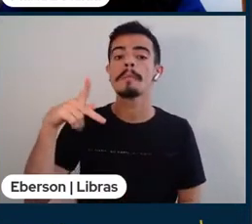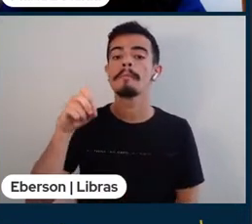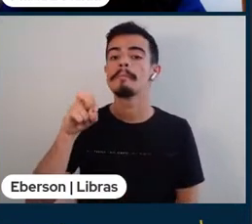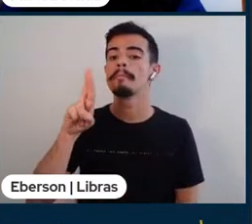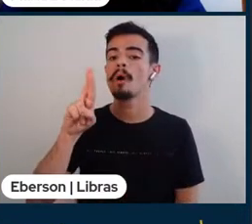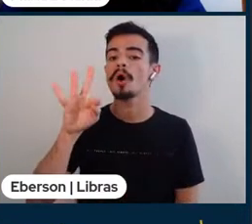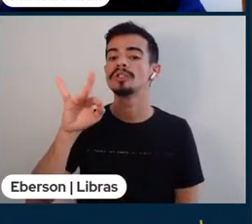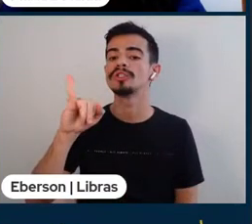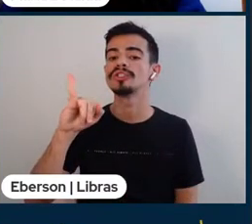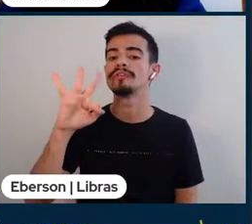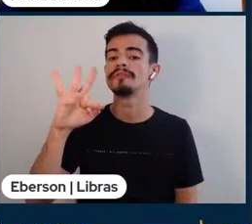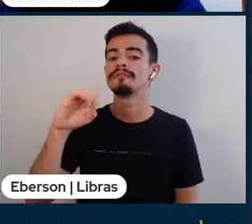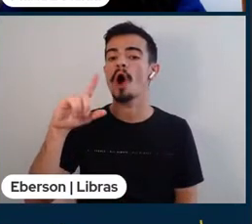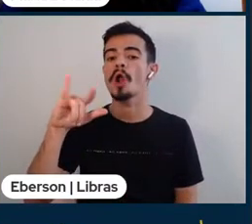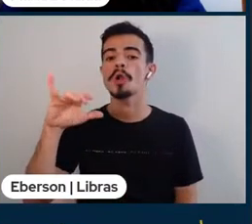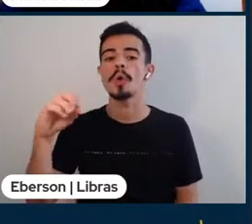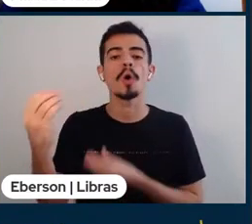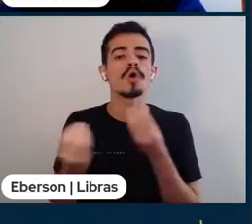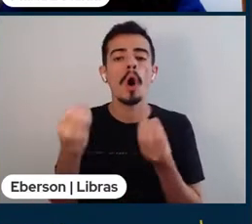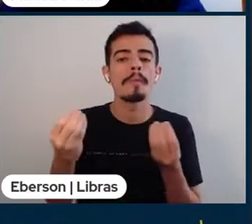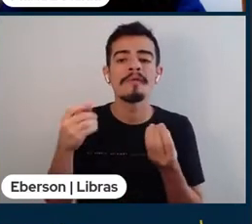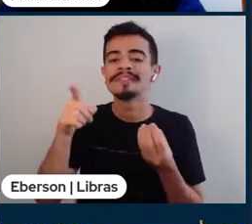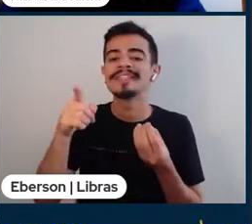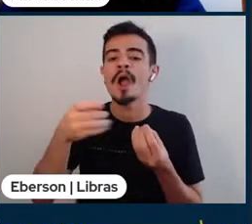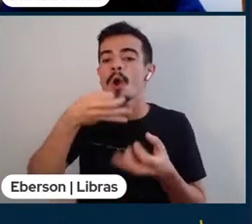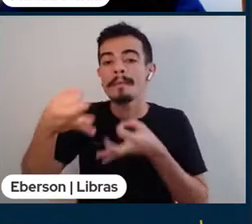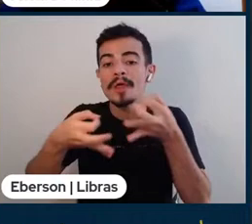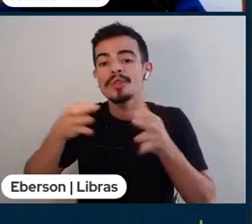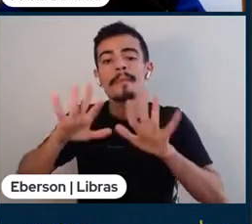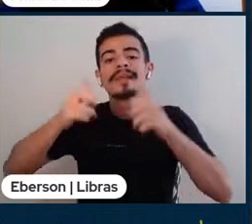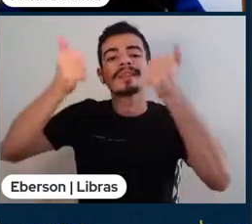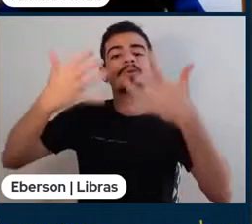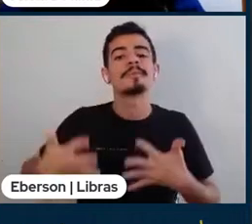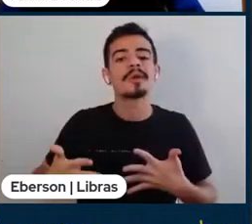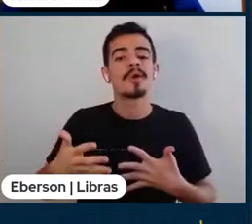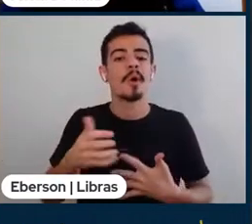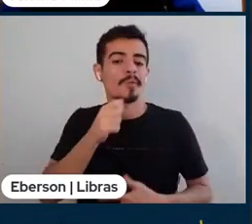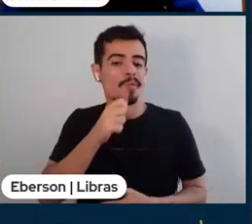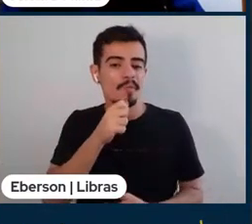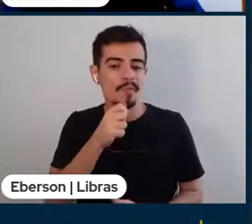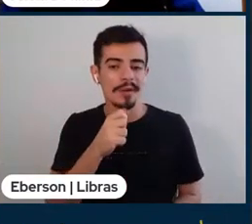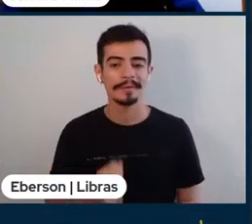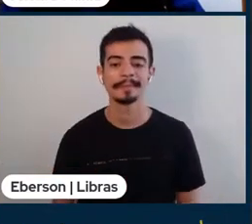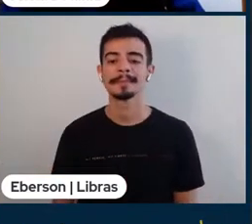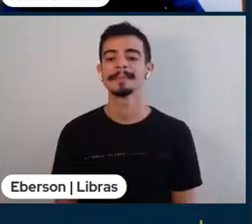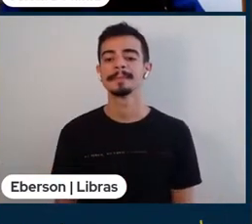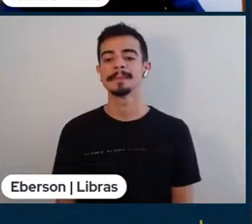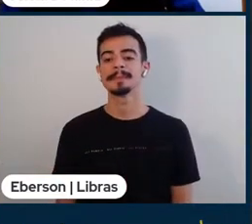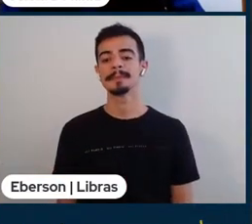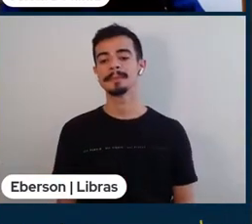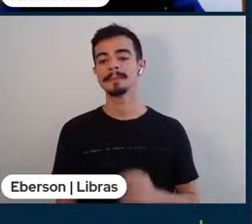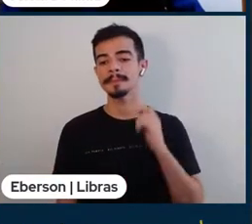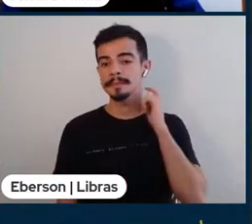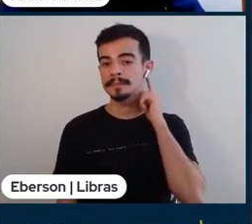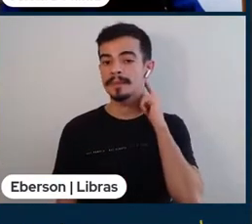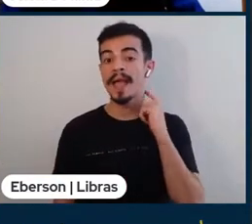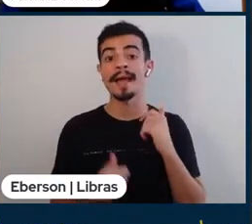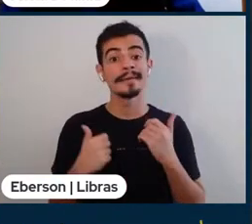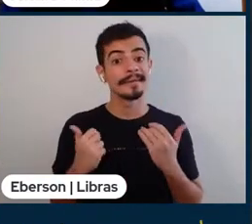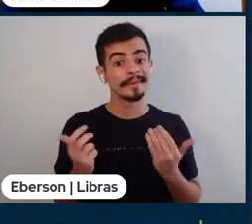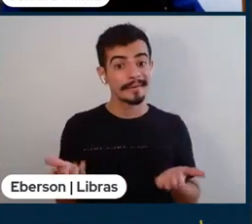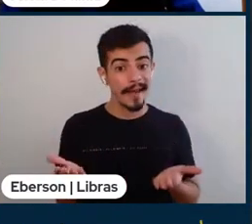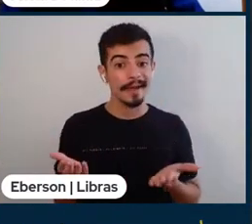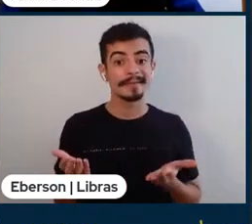foi? Você comentou, mas é legal da gente falar essas coisas. E, E daí deu que